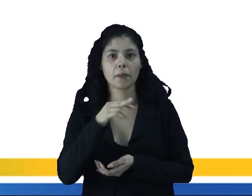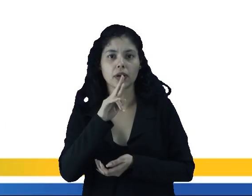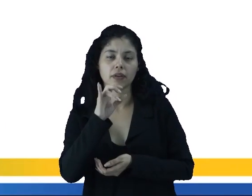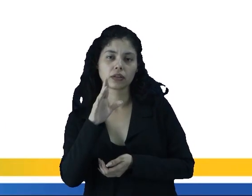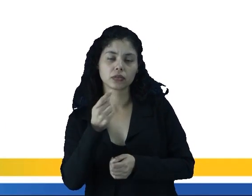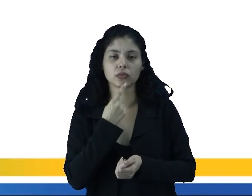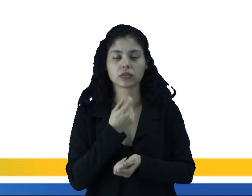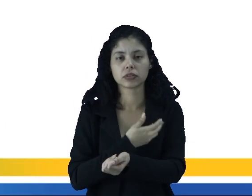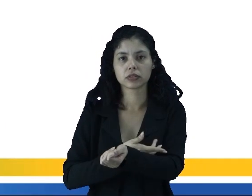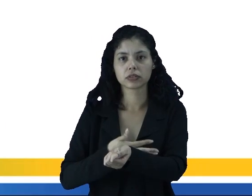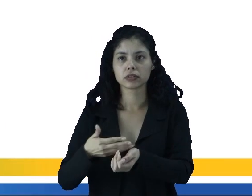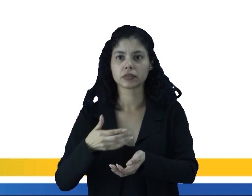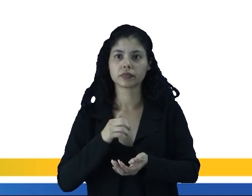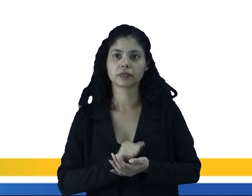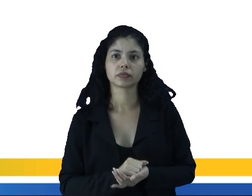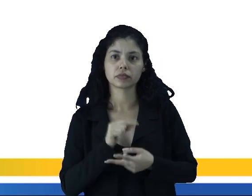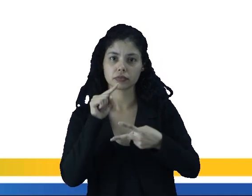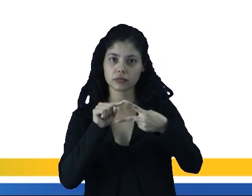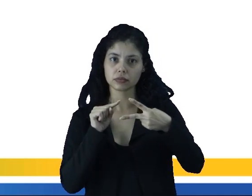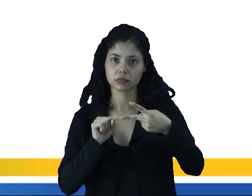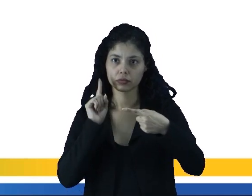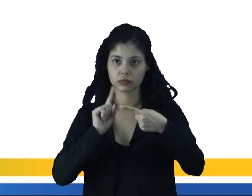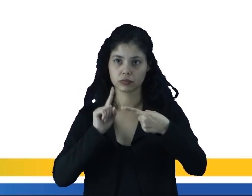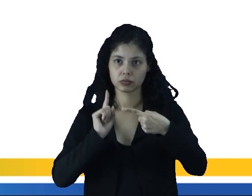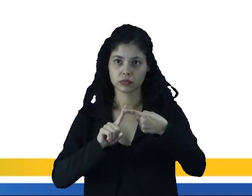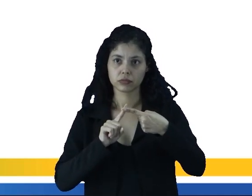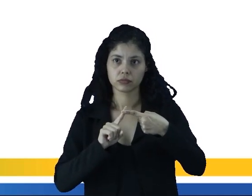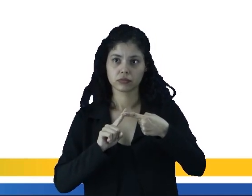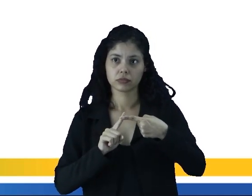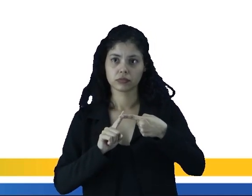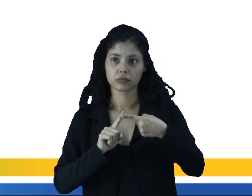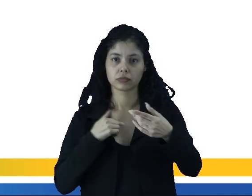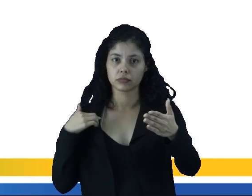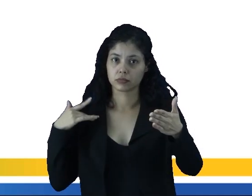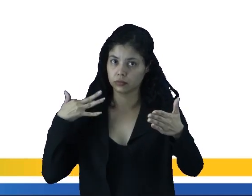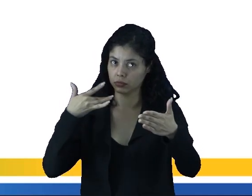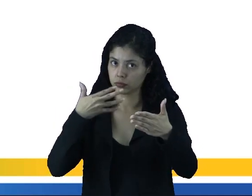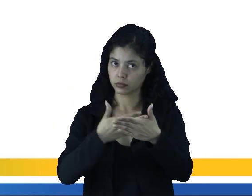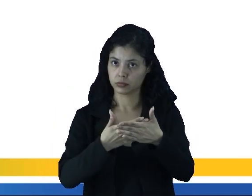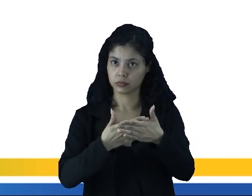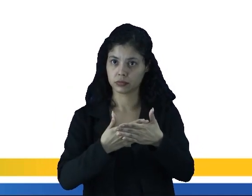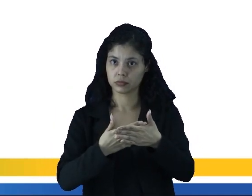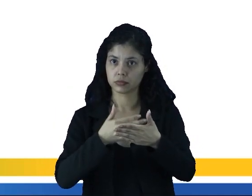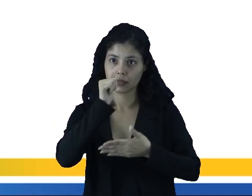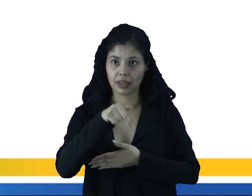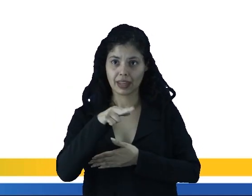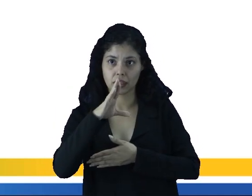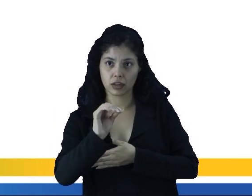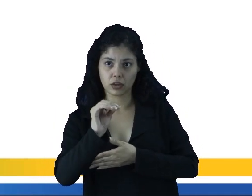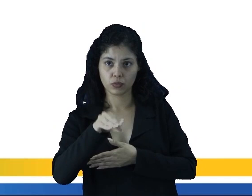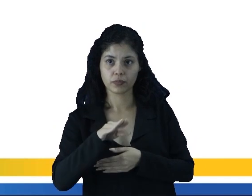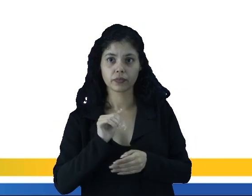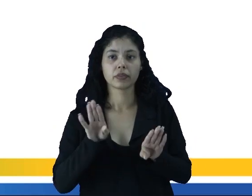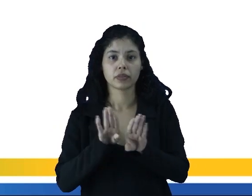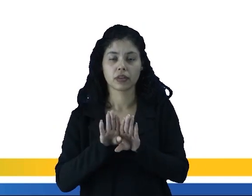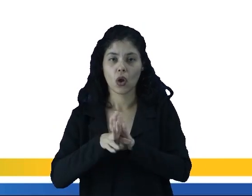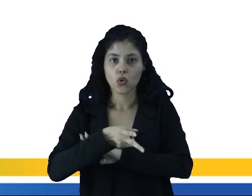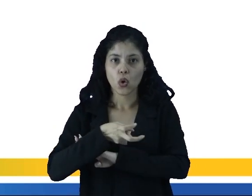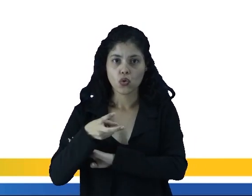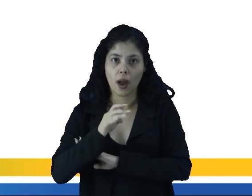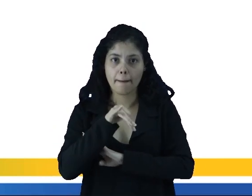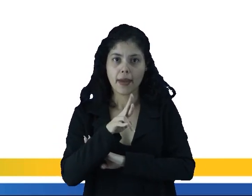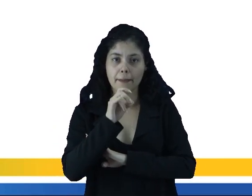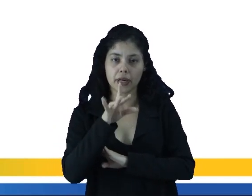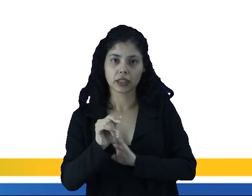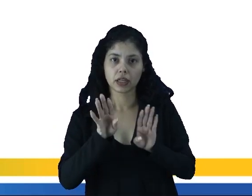rim biônico possuirá duas partes, uma que incorpora recentes avanços da nanotecnologia, filtração de membrana